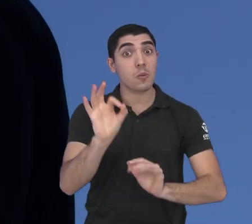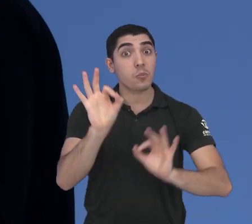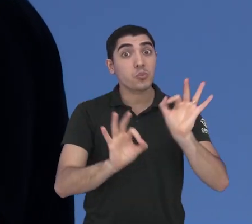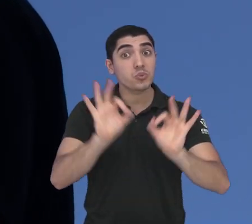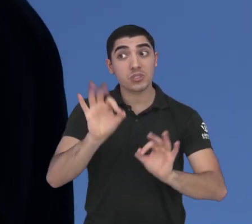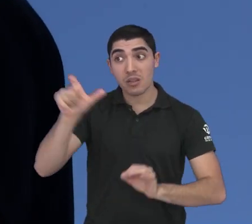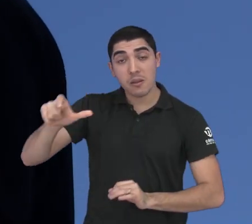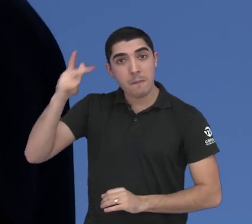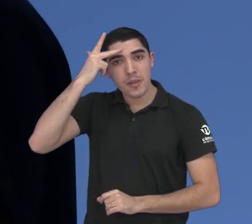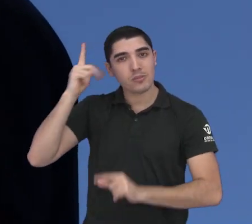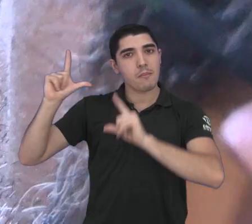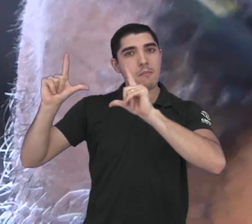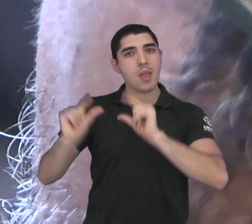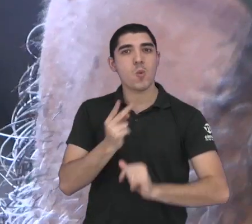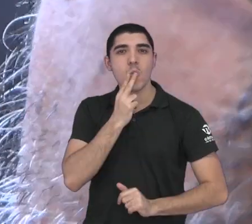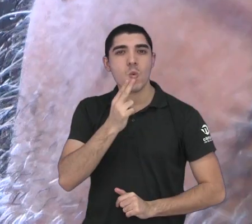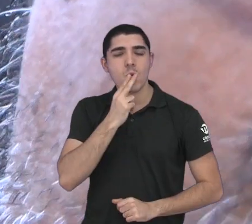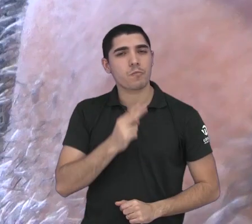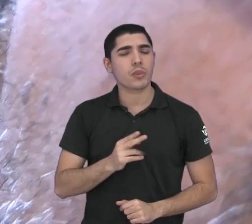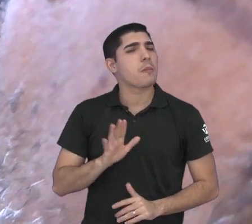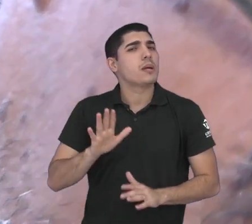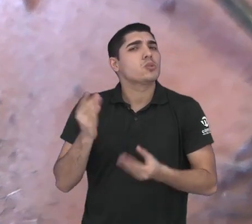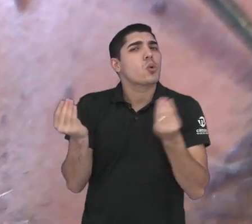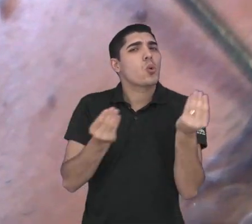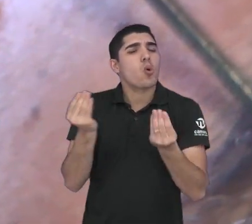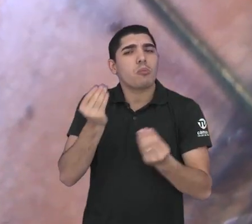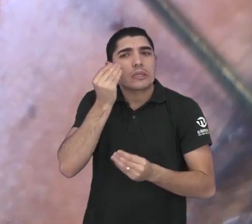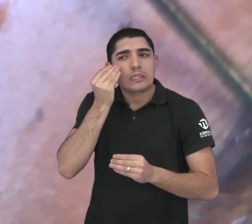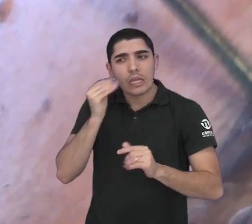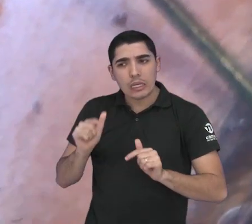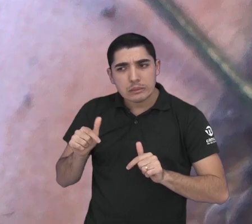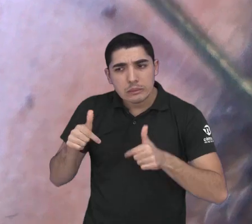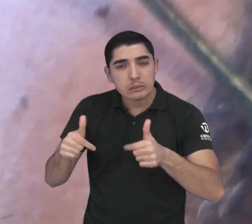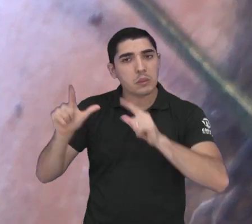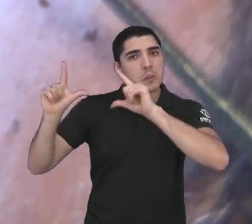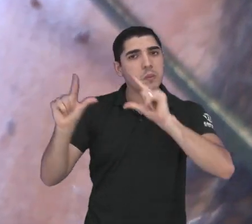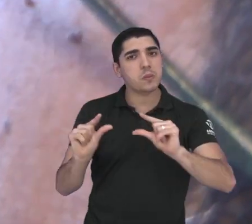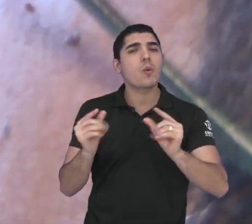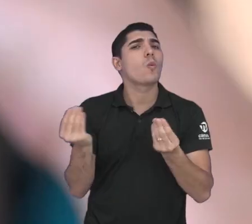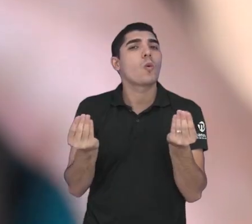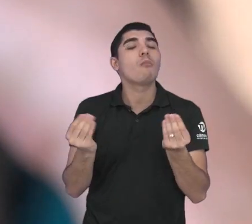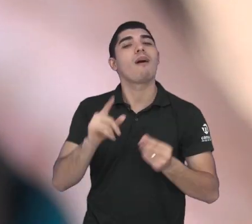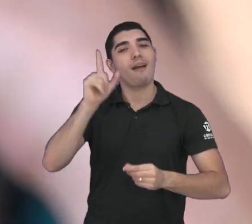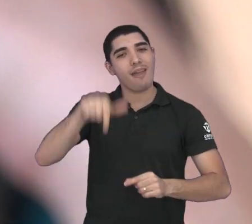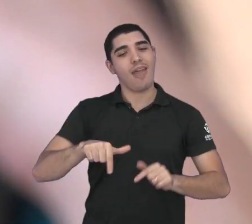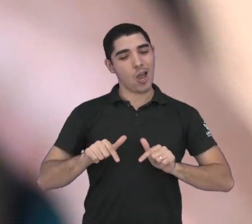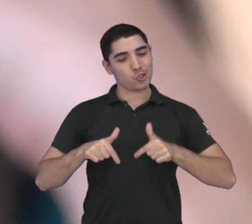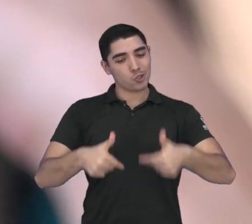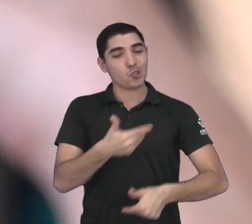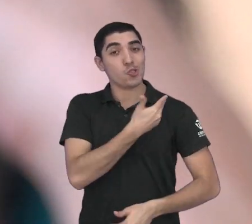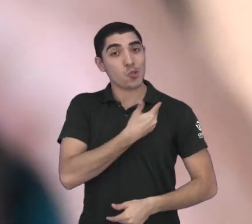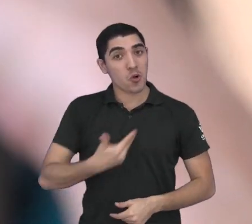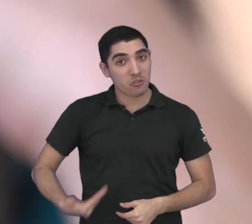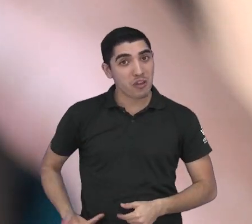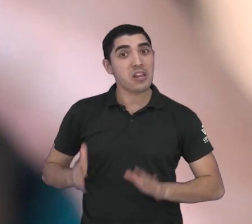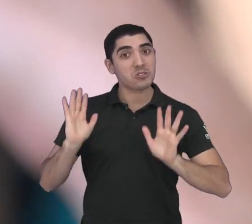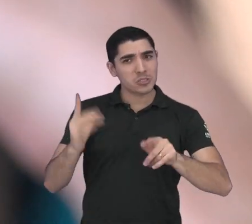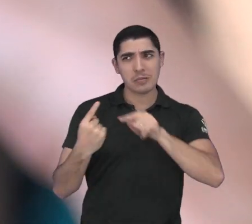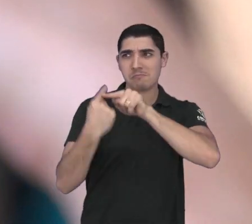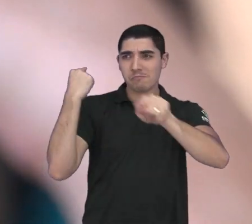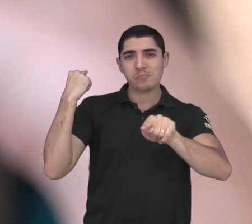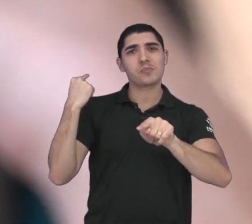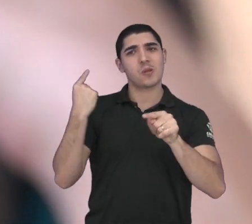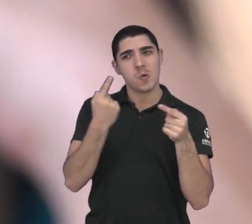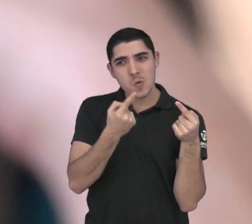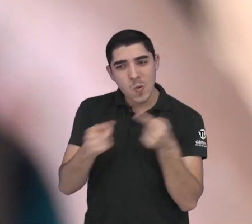o número de fumantes. E um dos principais motivos para alcançar o bom índice foram as políticas públicas